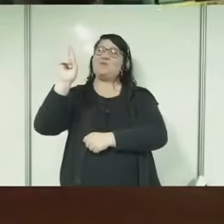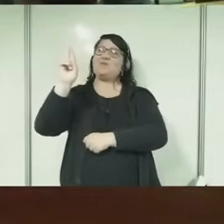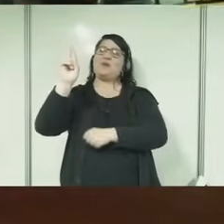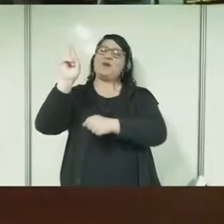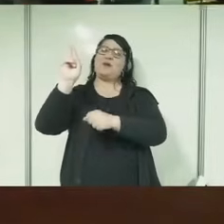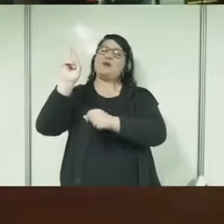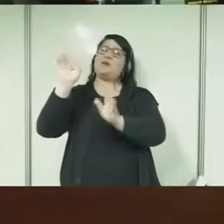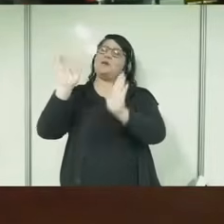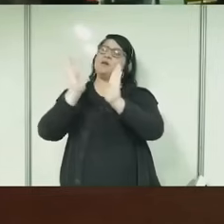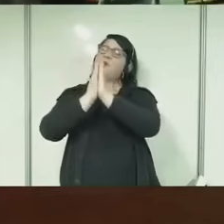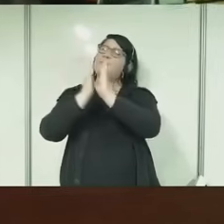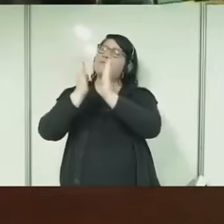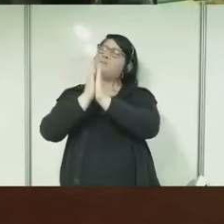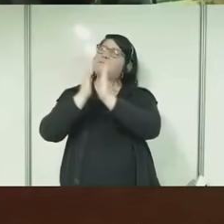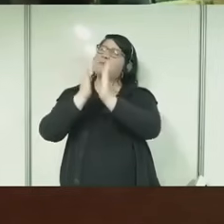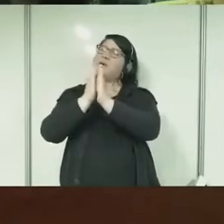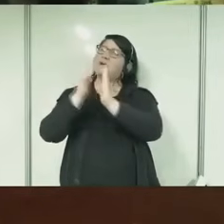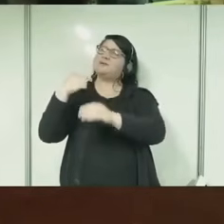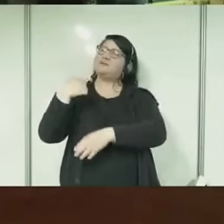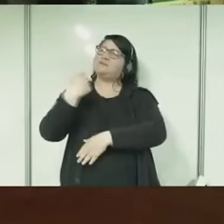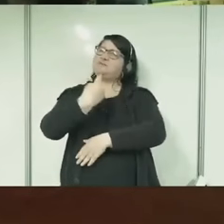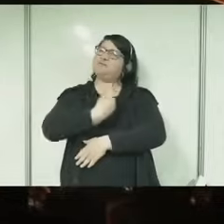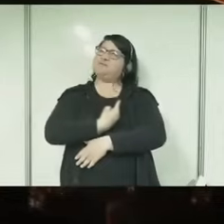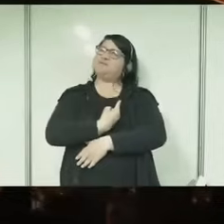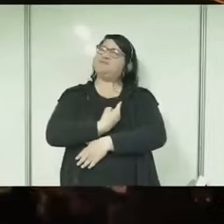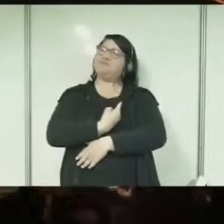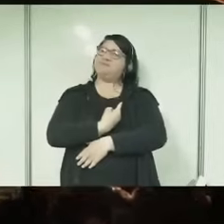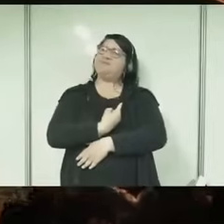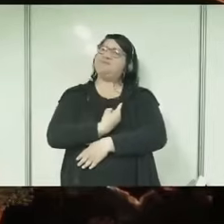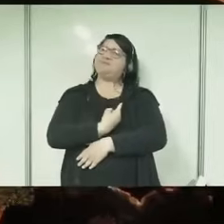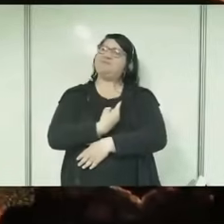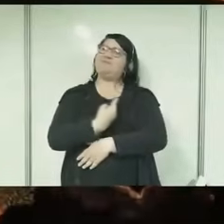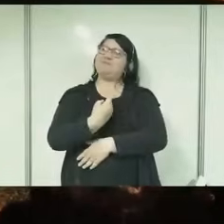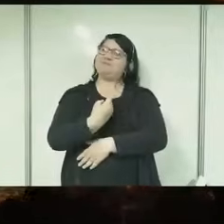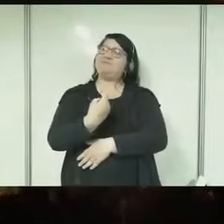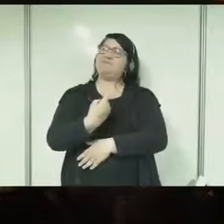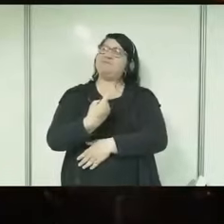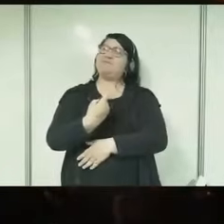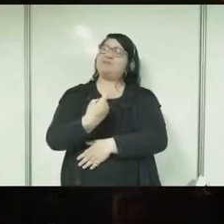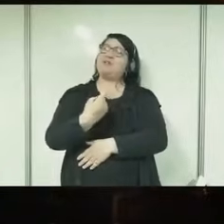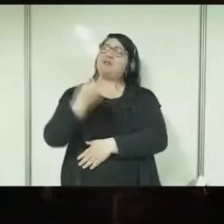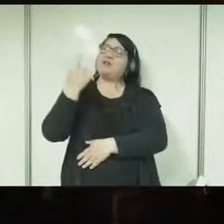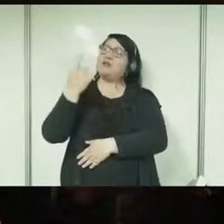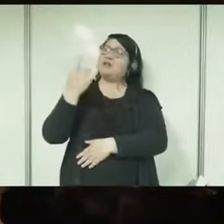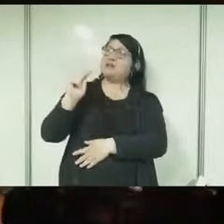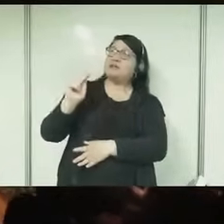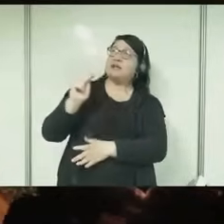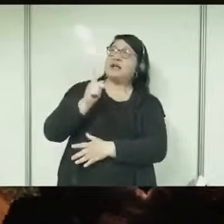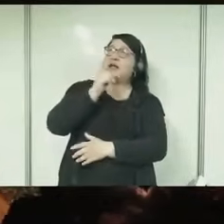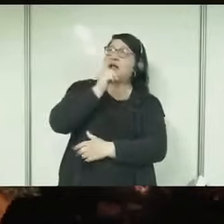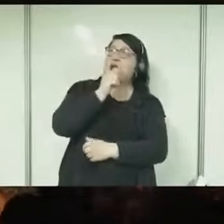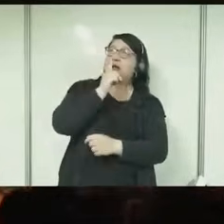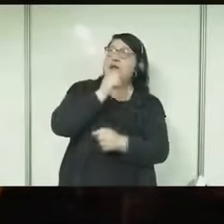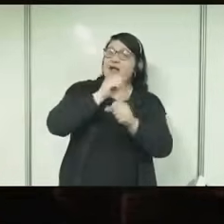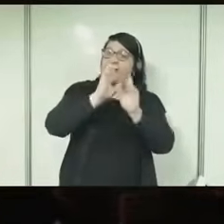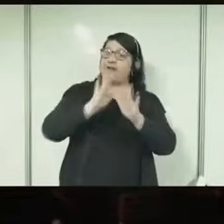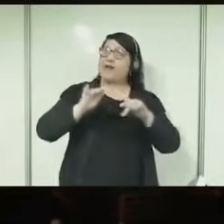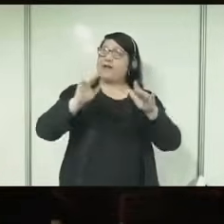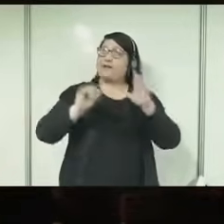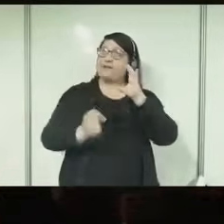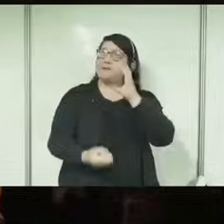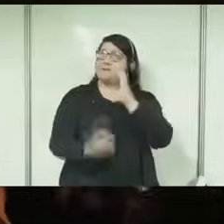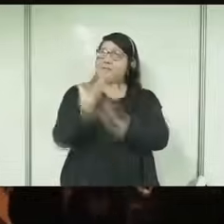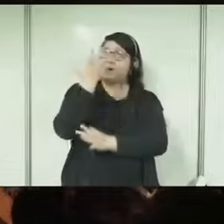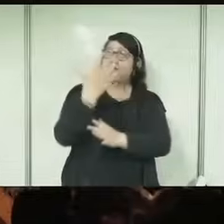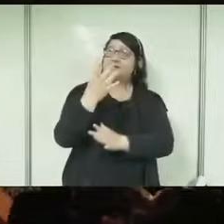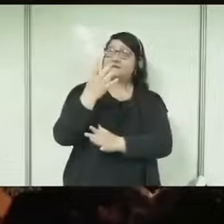intercessão. És a Senhora das águas surgida, aponta o caminho de